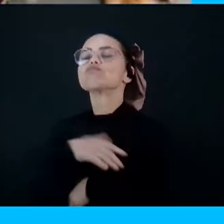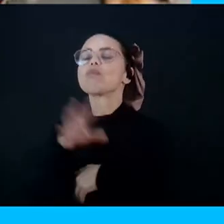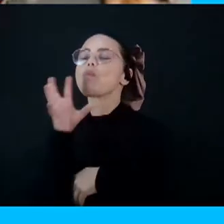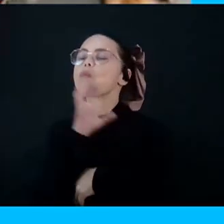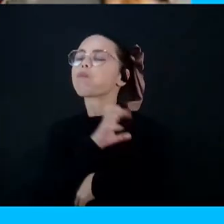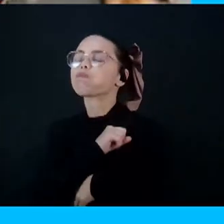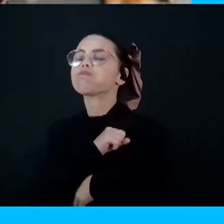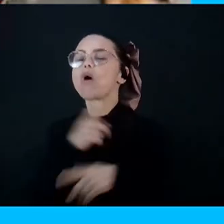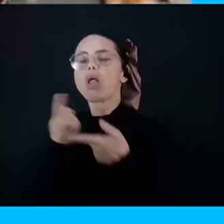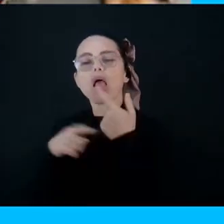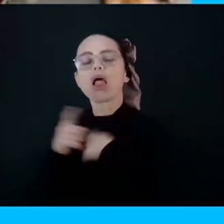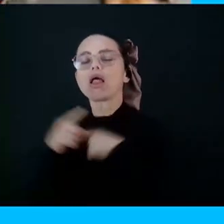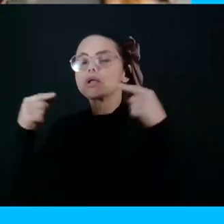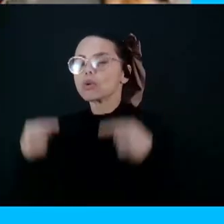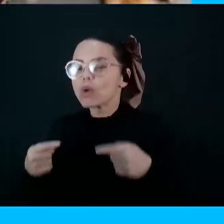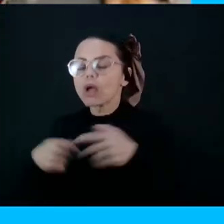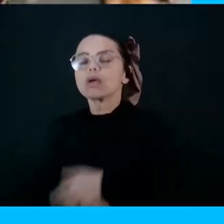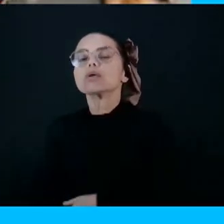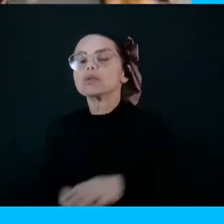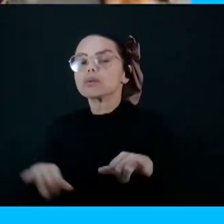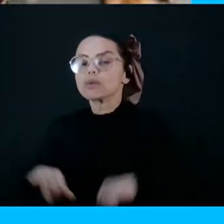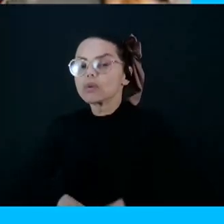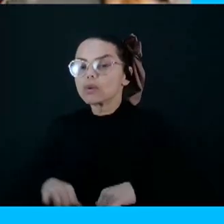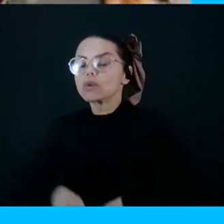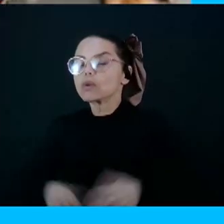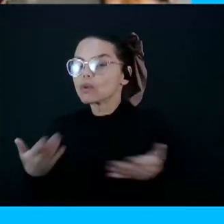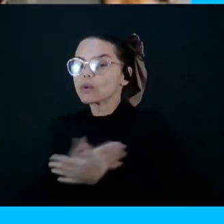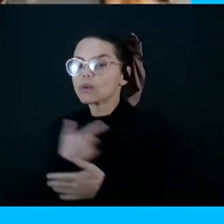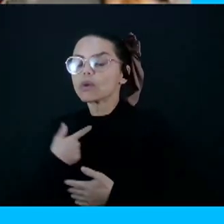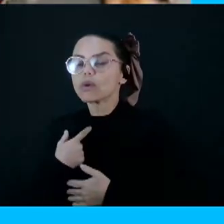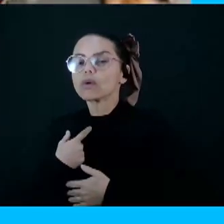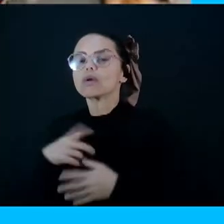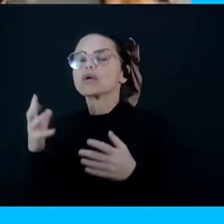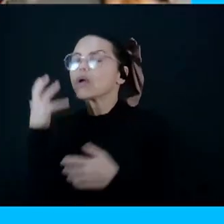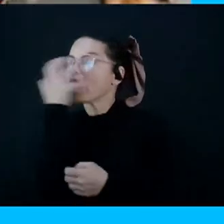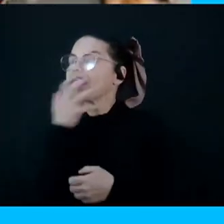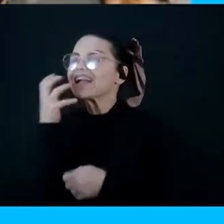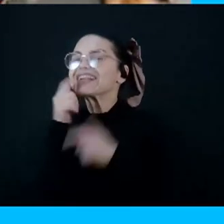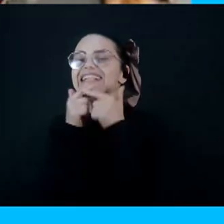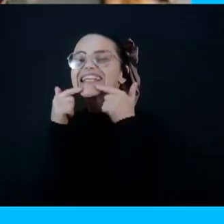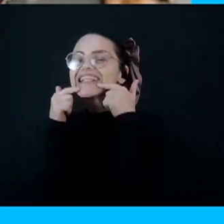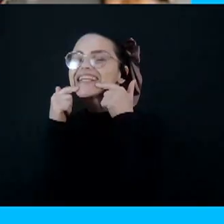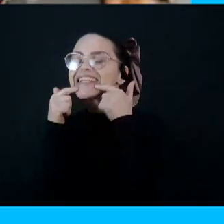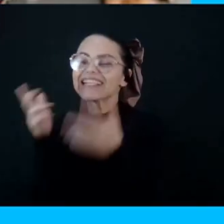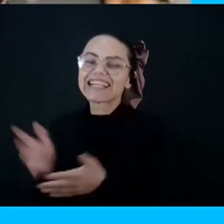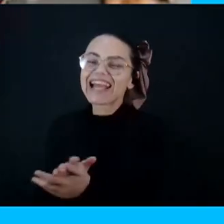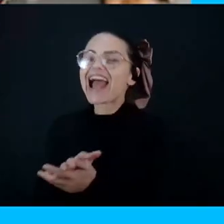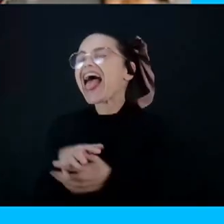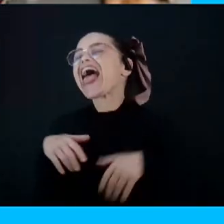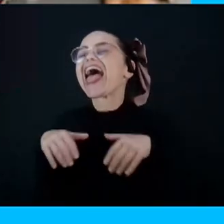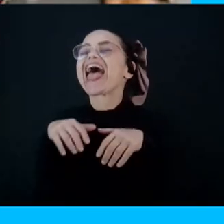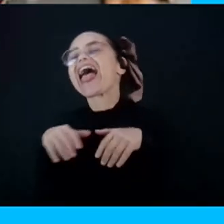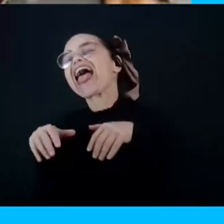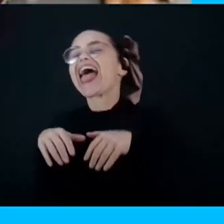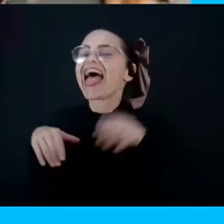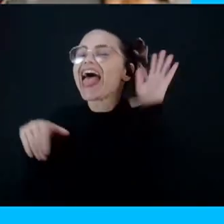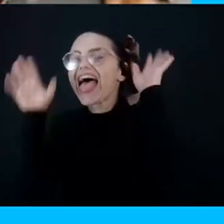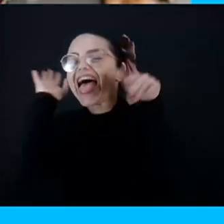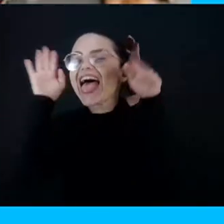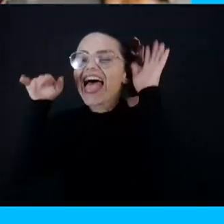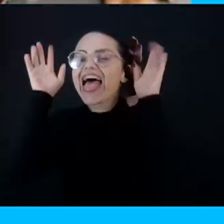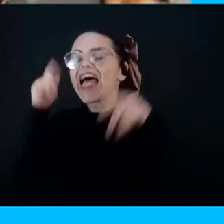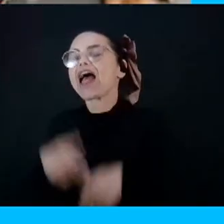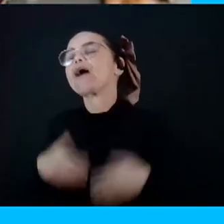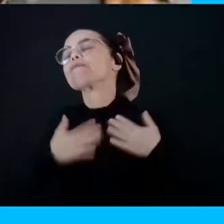muitos desafios. Hoje ele encanta todos com seu sorriso e seu jeito tranquilão. Obediente